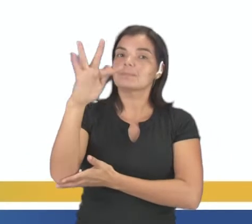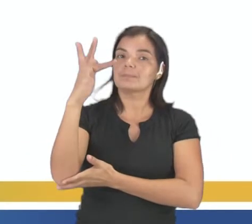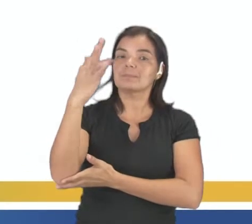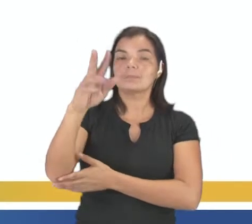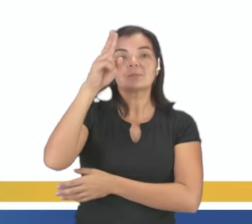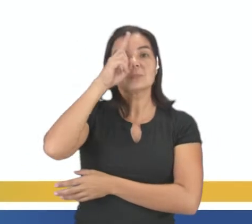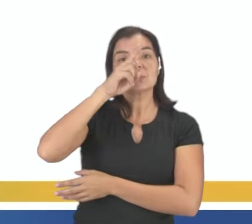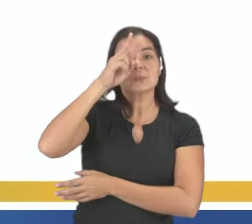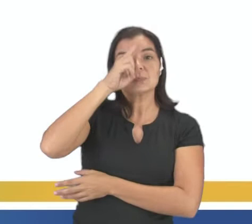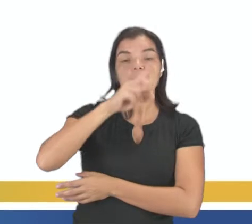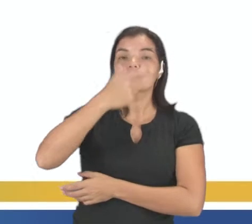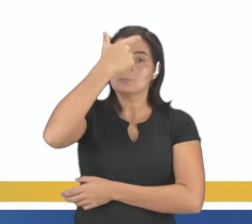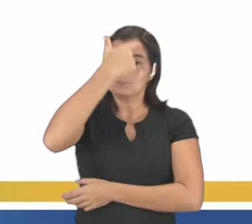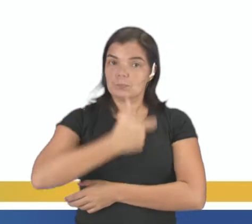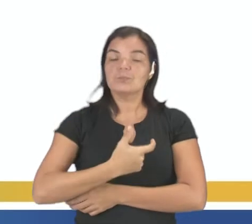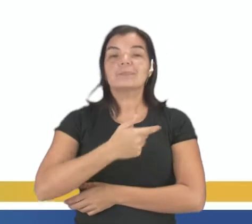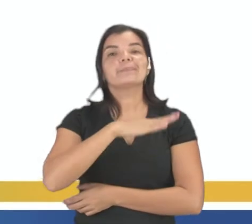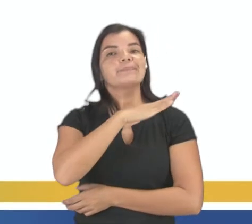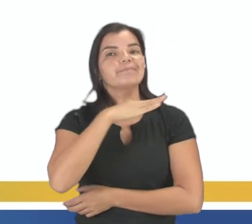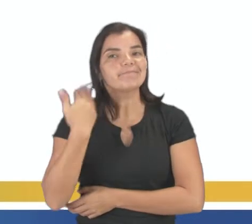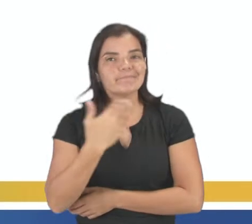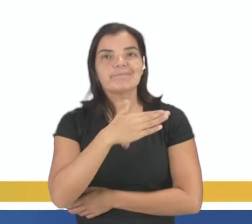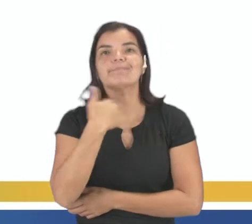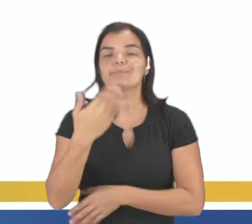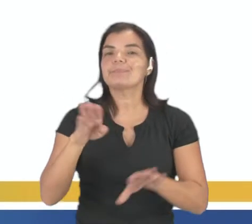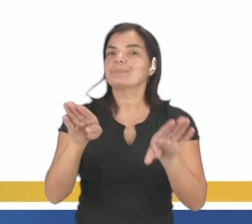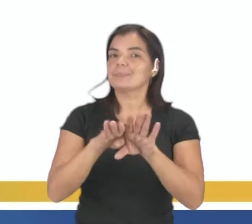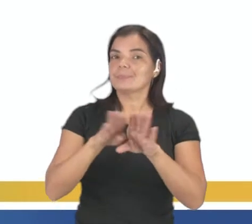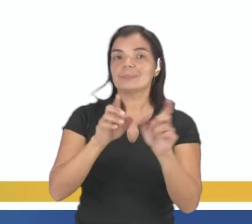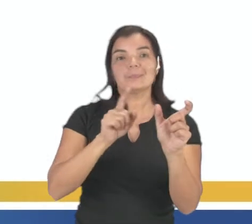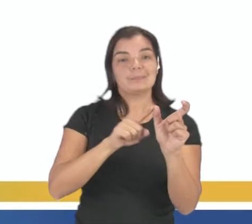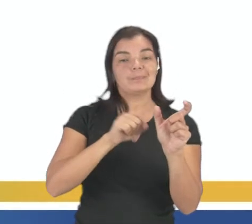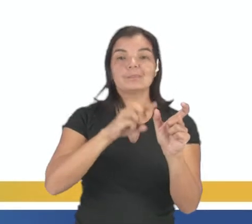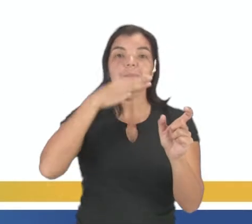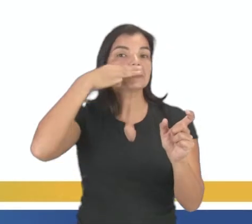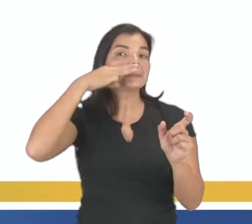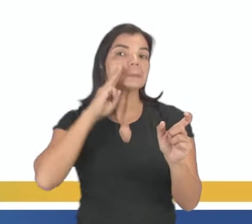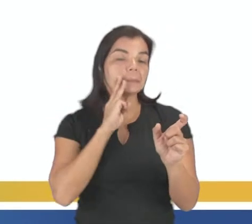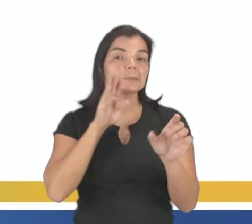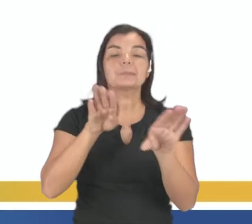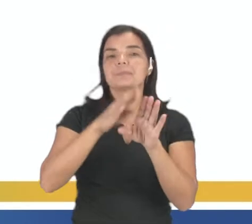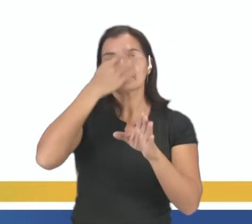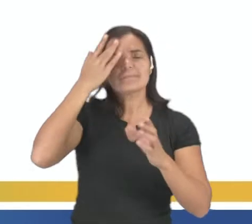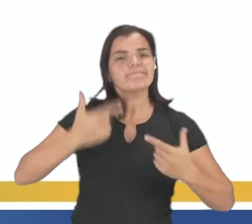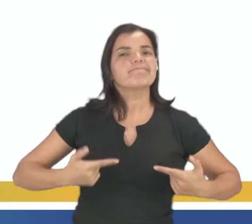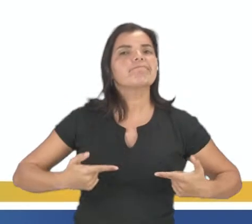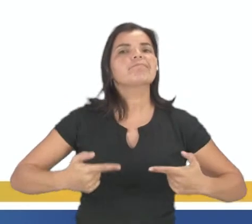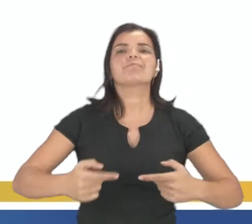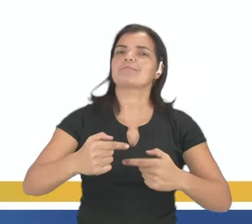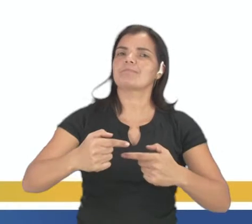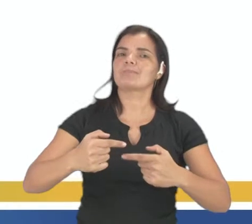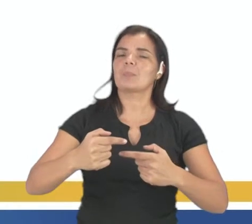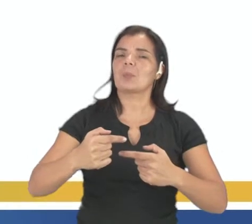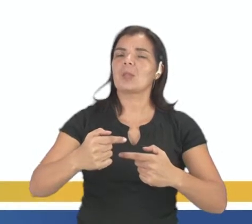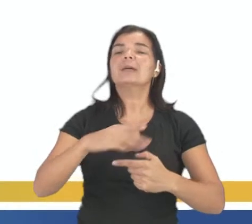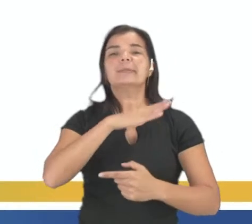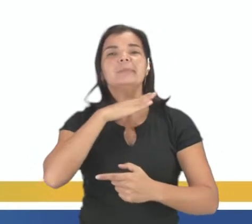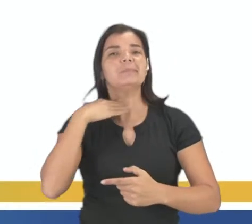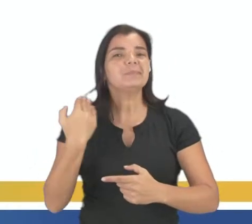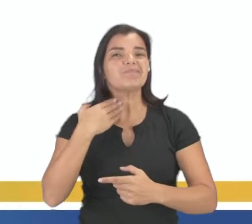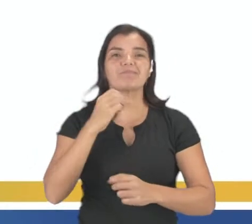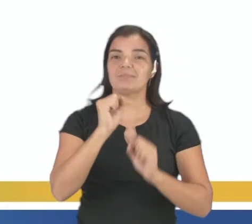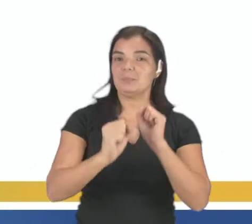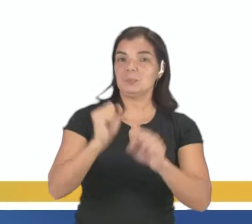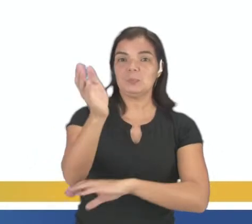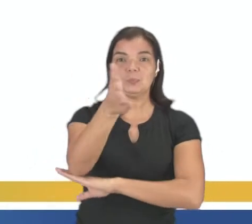a história humana é uma história sangrenta, como eu já disse, isso são palavras de Marx. Então as pessoas guerreando, matando umas às outras. Veja uma